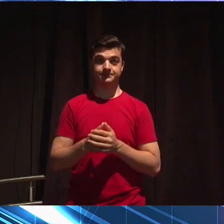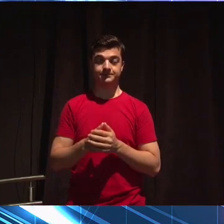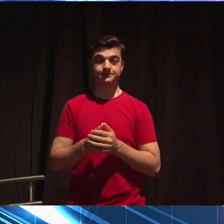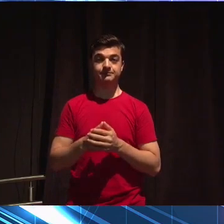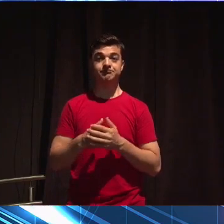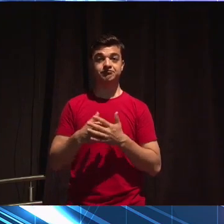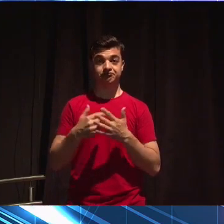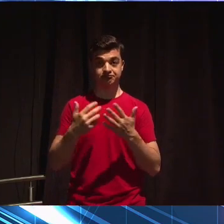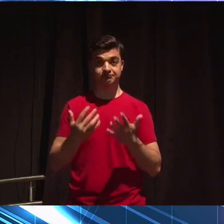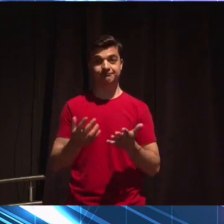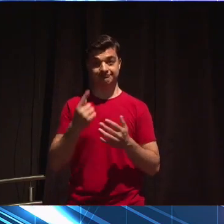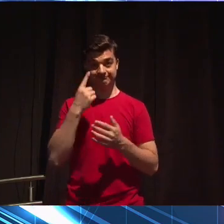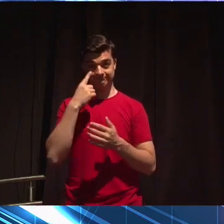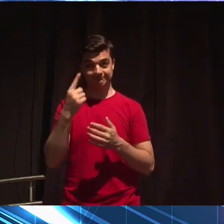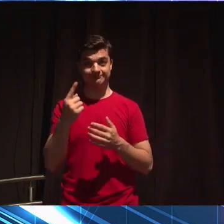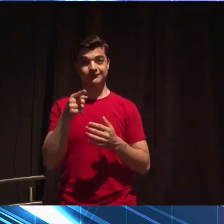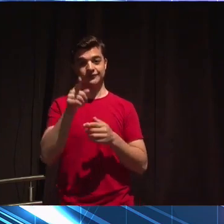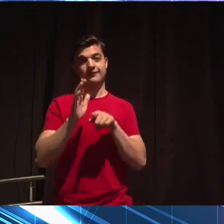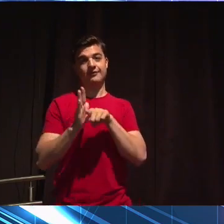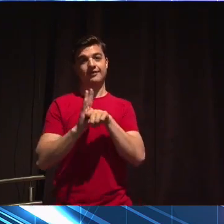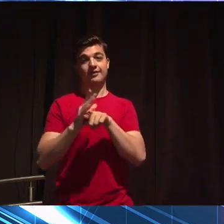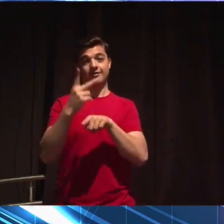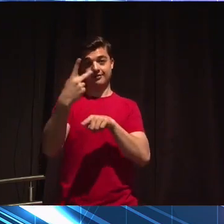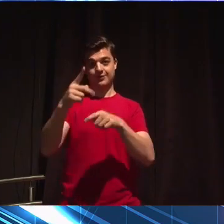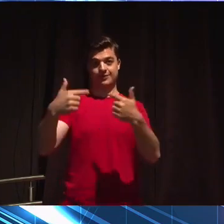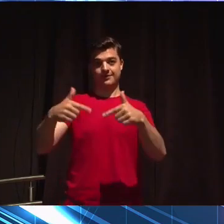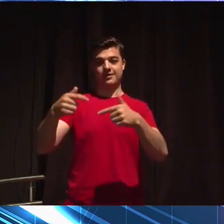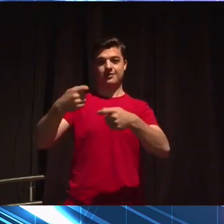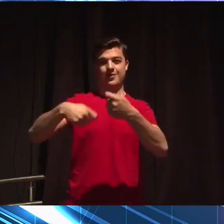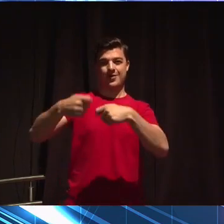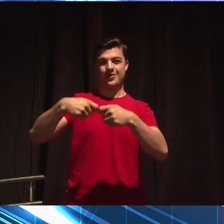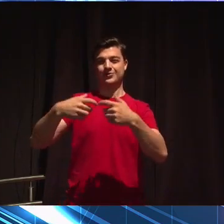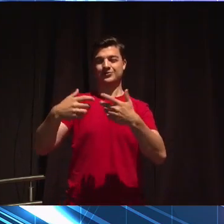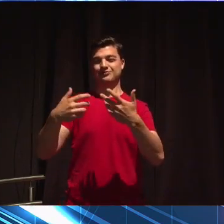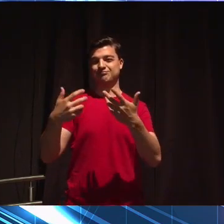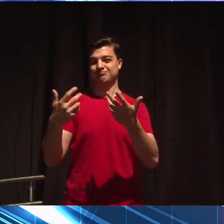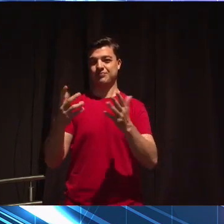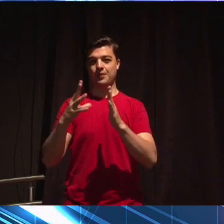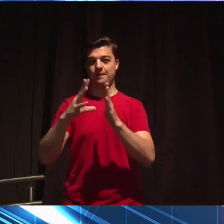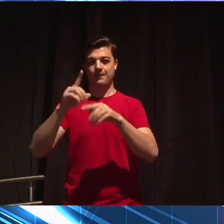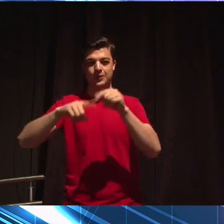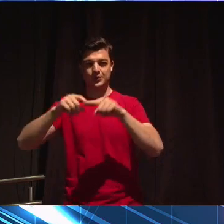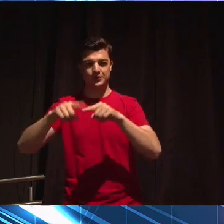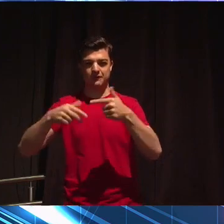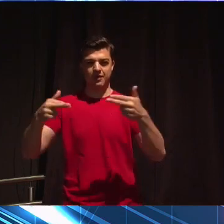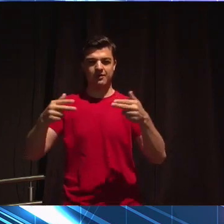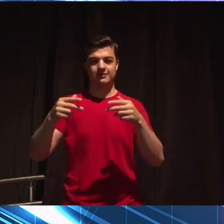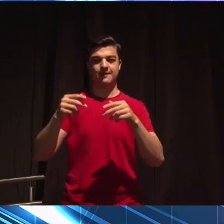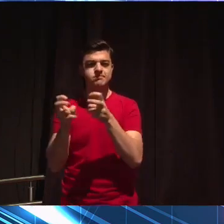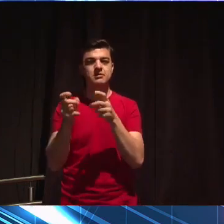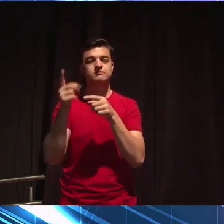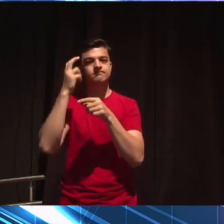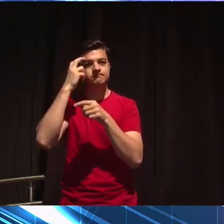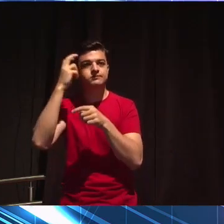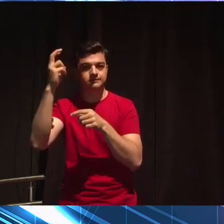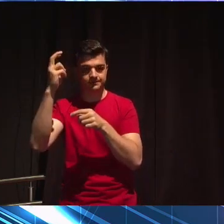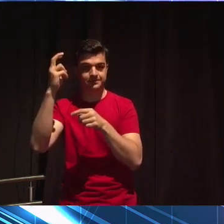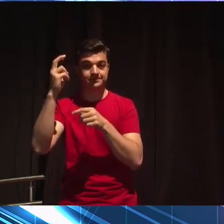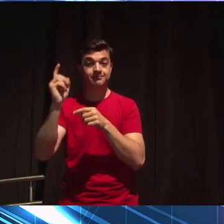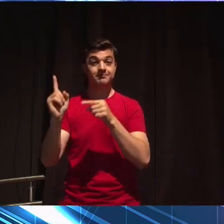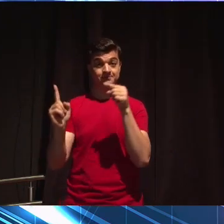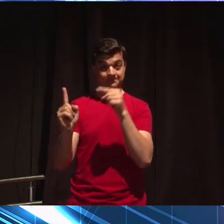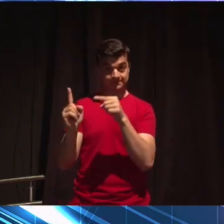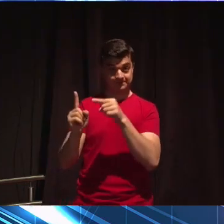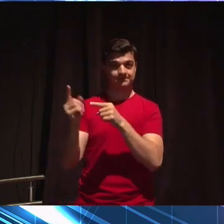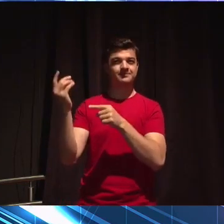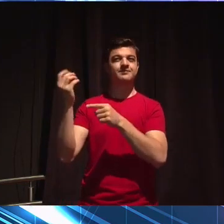exponencial, basicamente fazendo essa análise. Eu quero fazer uma outra provocação para vocês. Tá? Ele falava